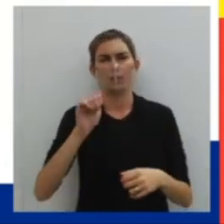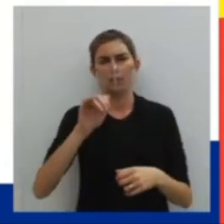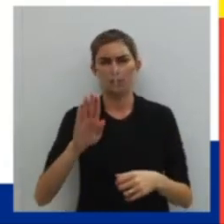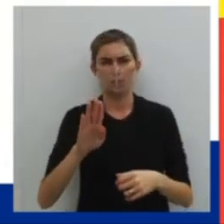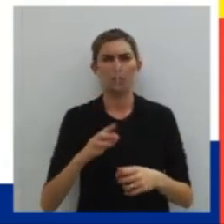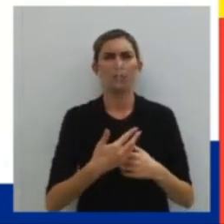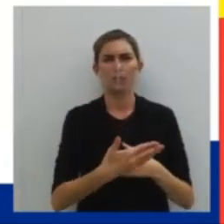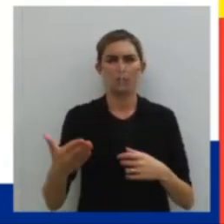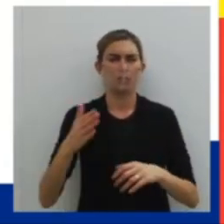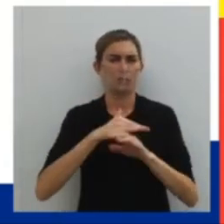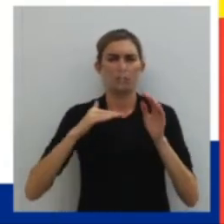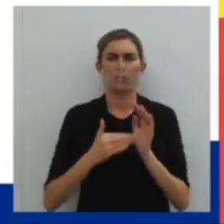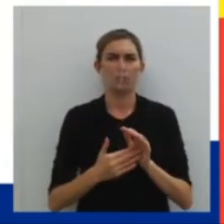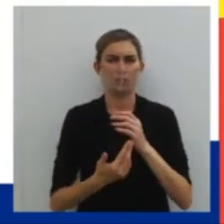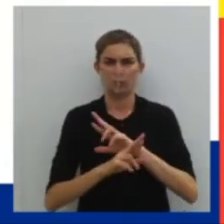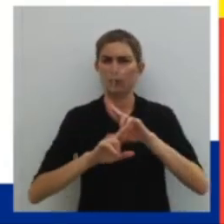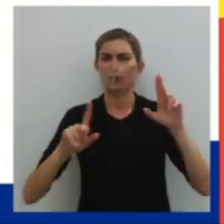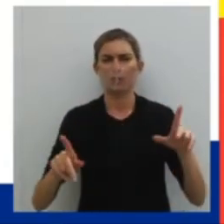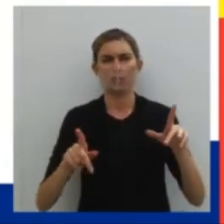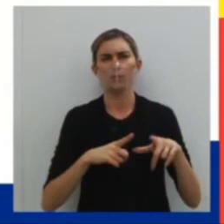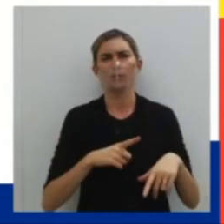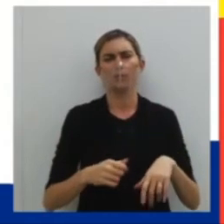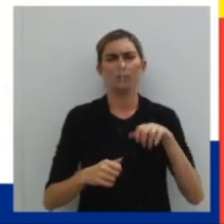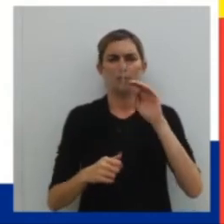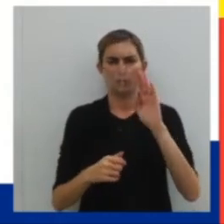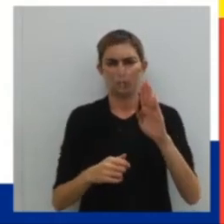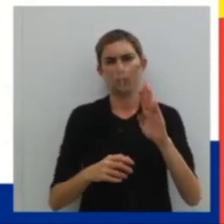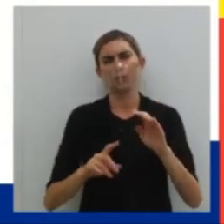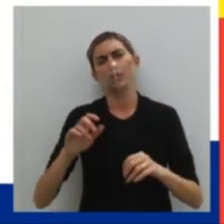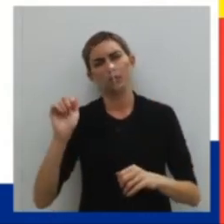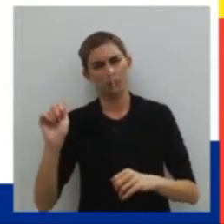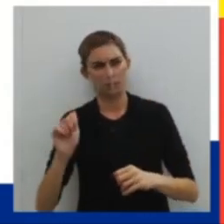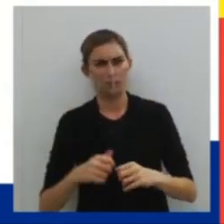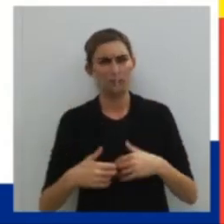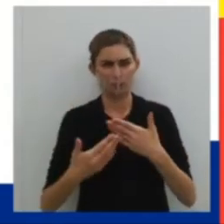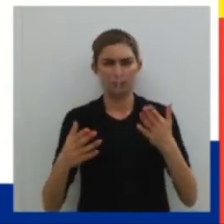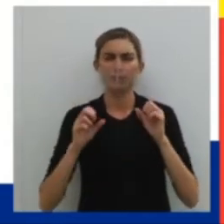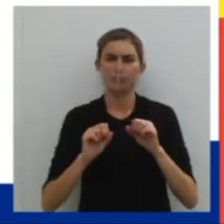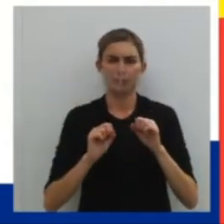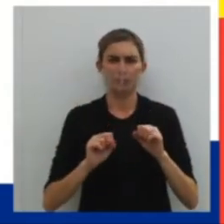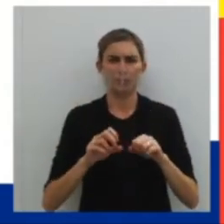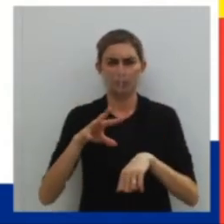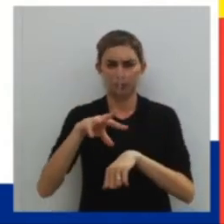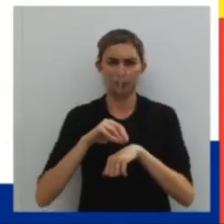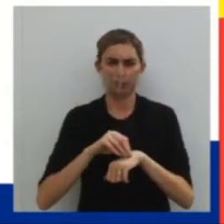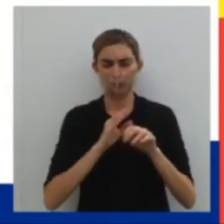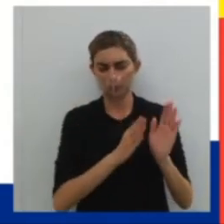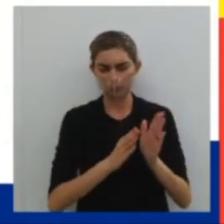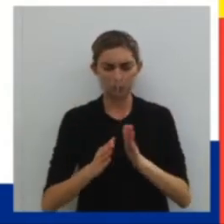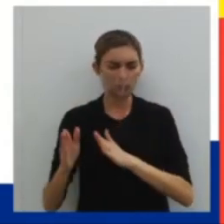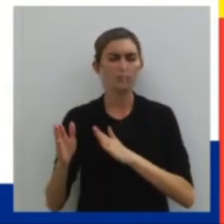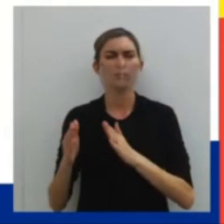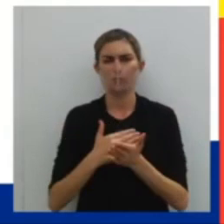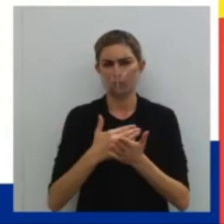AB, ele é totalmente diferente do produto cartesiano B por A. Você pode pegar o conjunto B, colocar